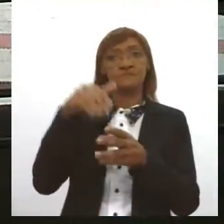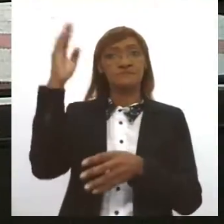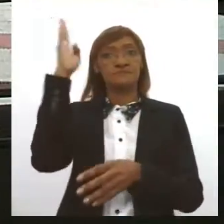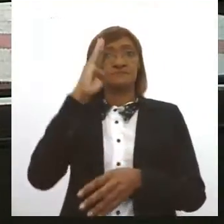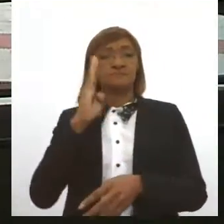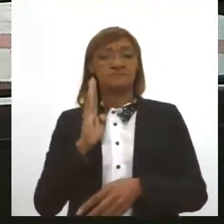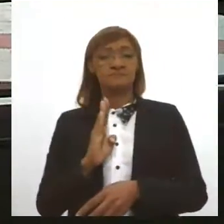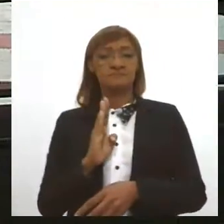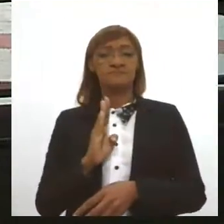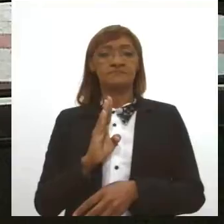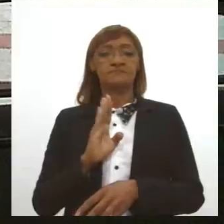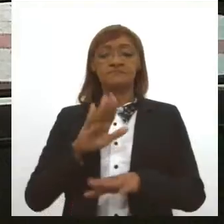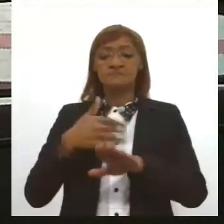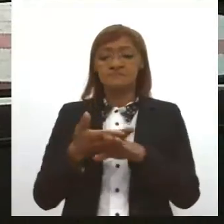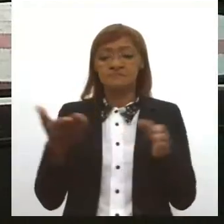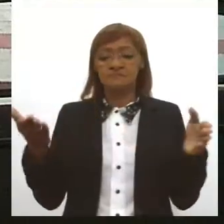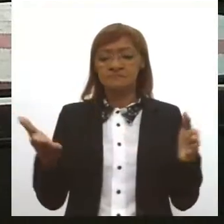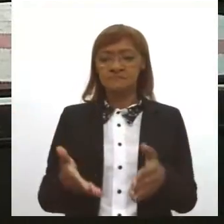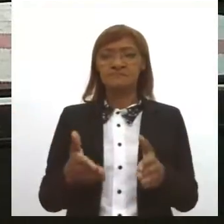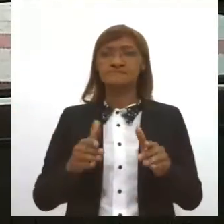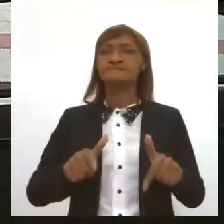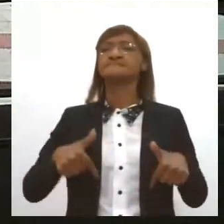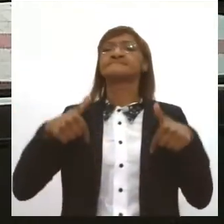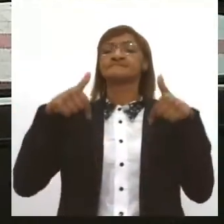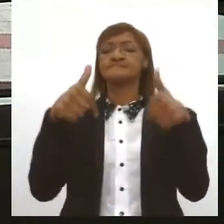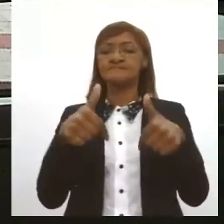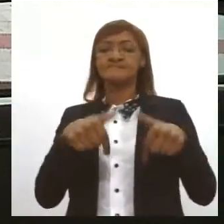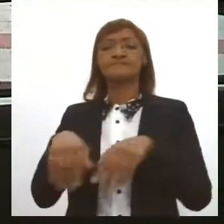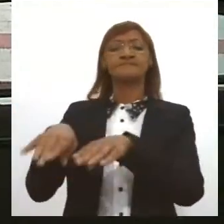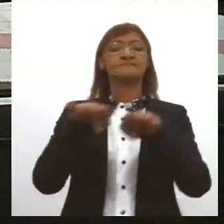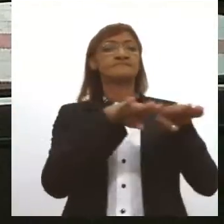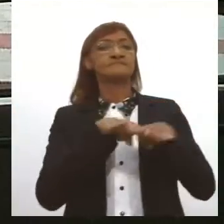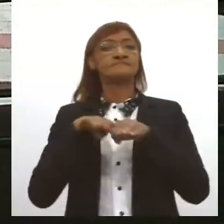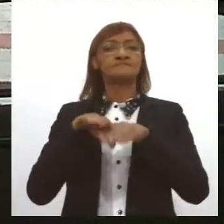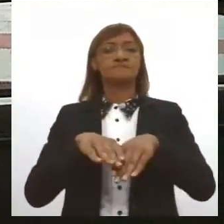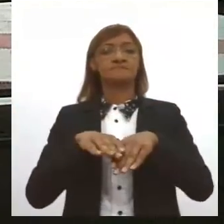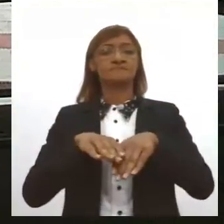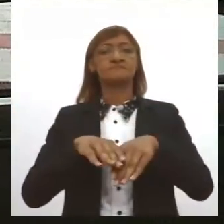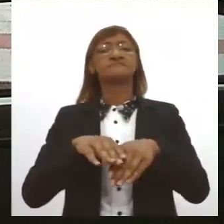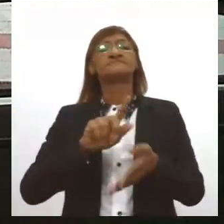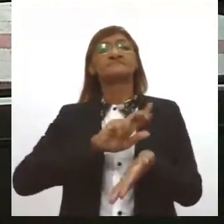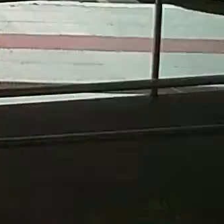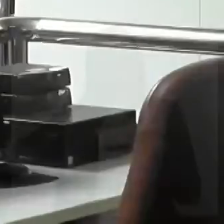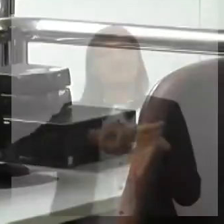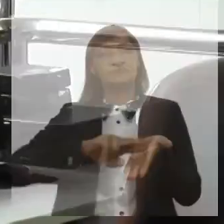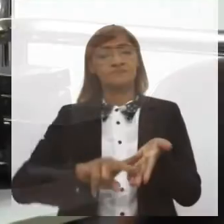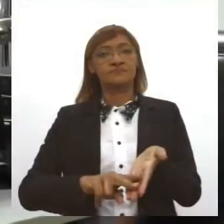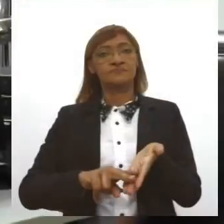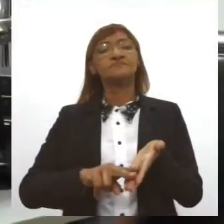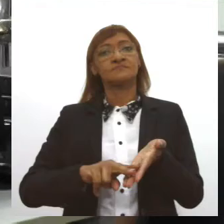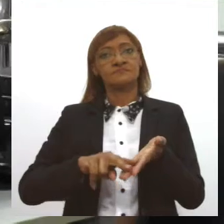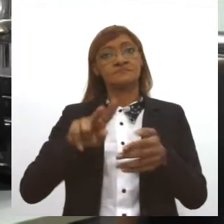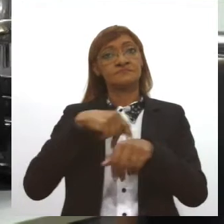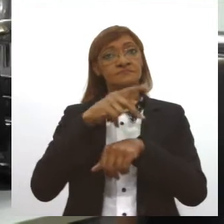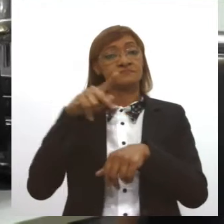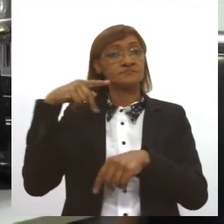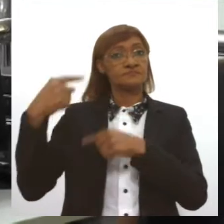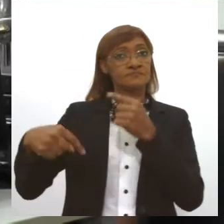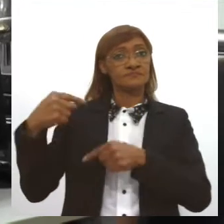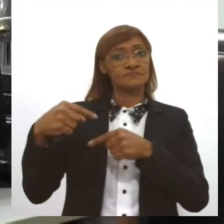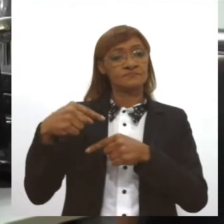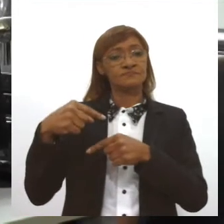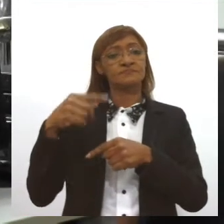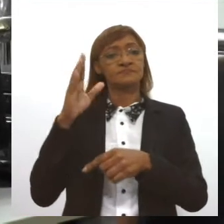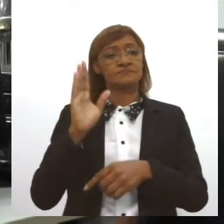há muito que se batalhar para haver, de fato, a igualdade entre os gêneros na política do país. Acompanhe. Hoje, 24 de fevereiro,